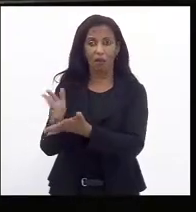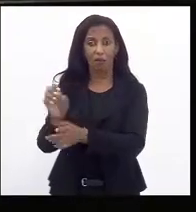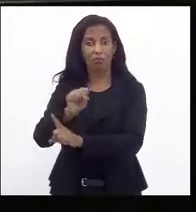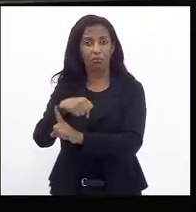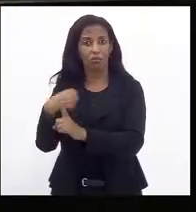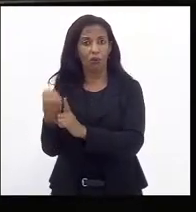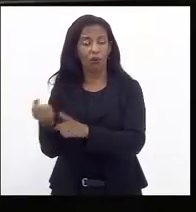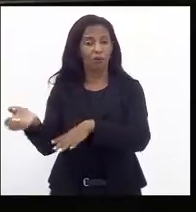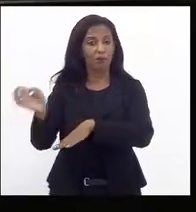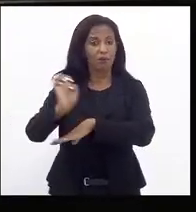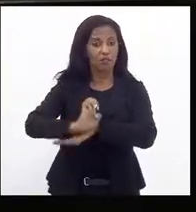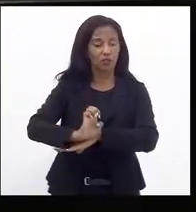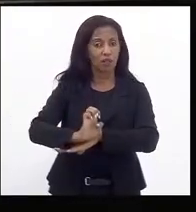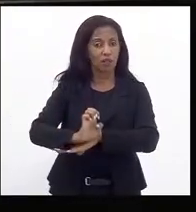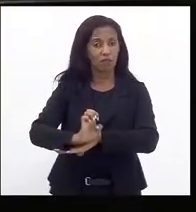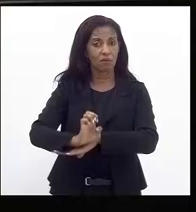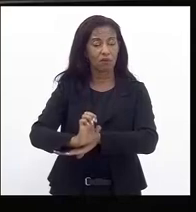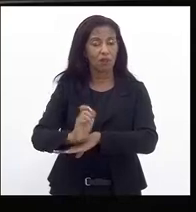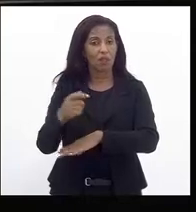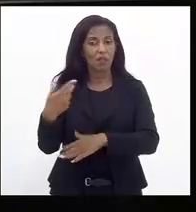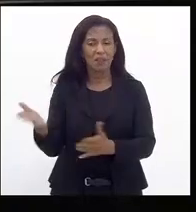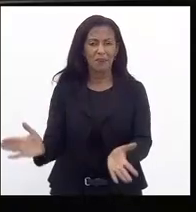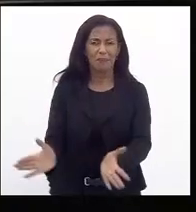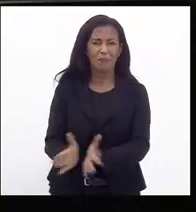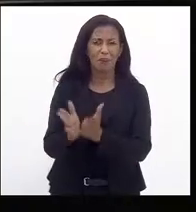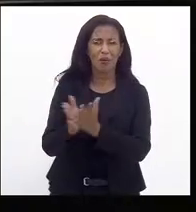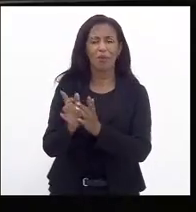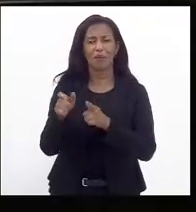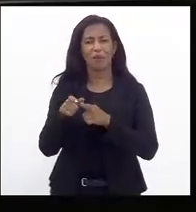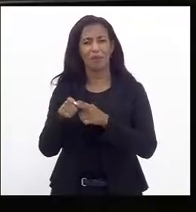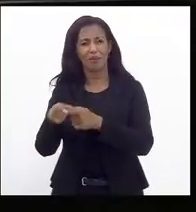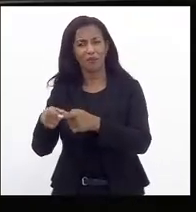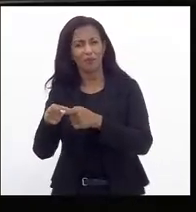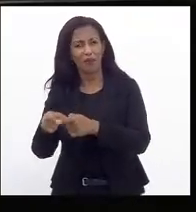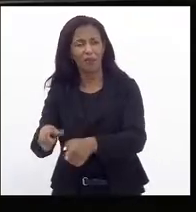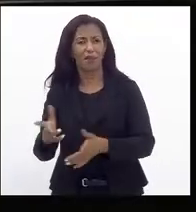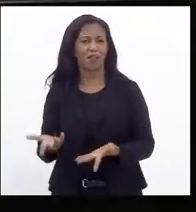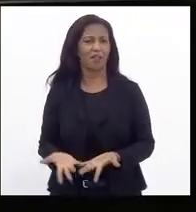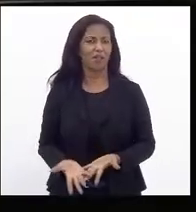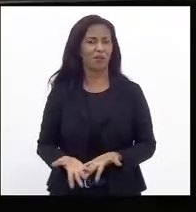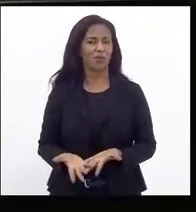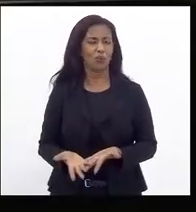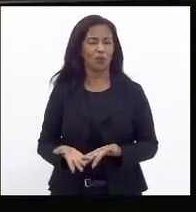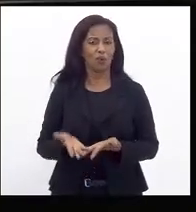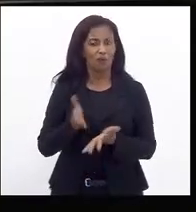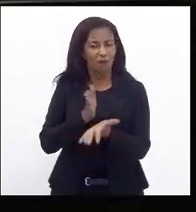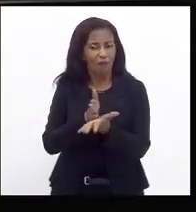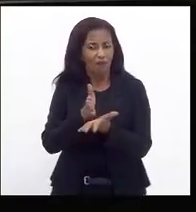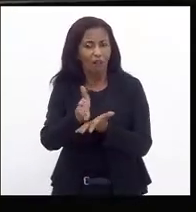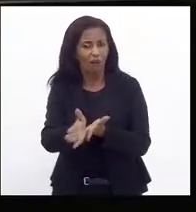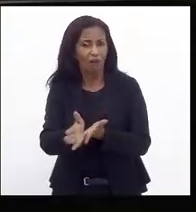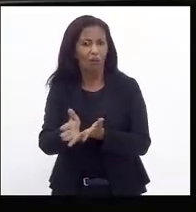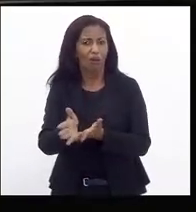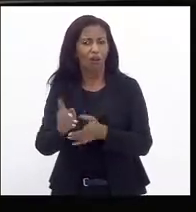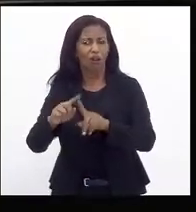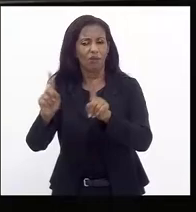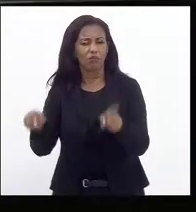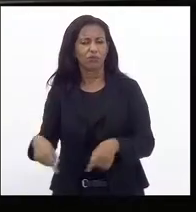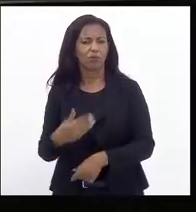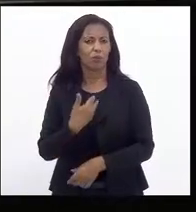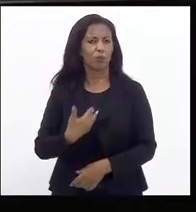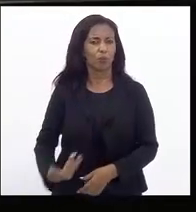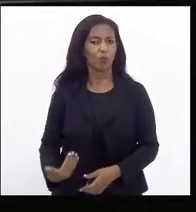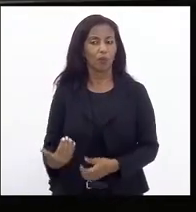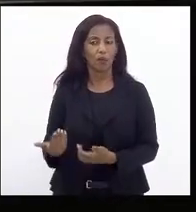social desse estado que pobre que é periférica que a corre aos serviços públicos